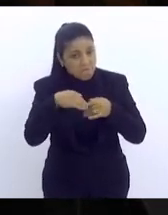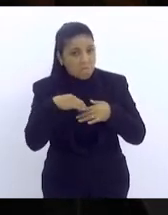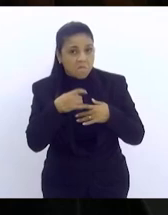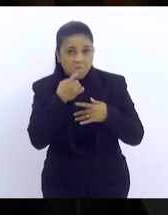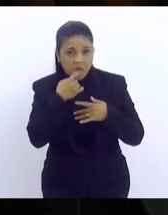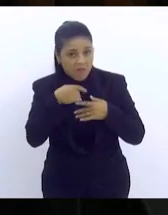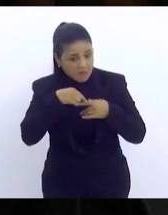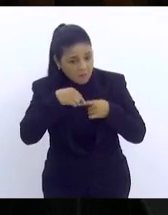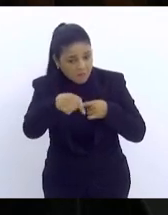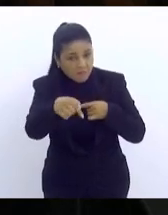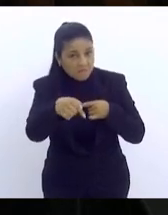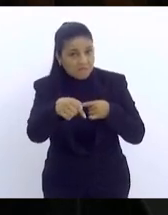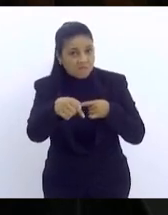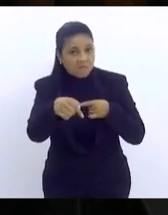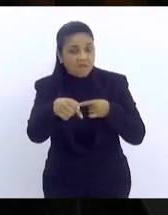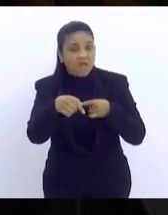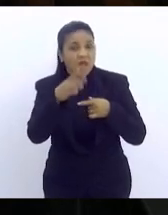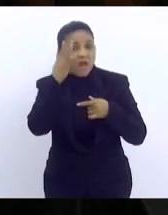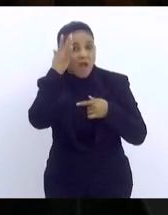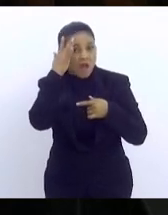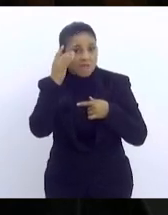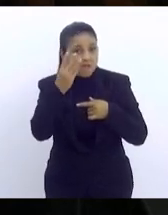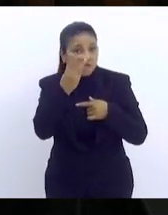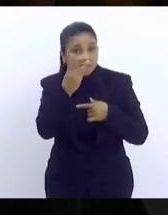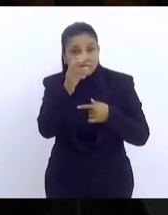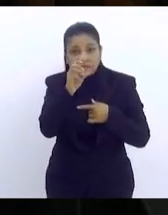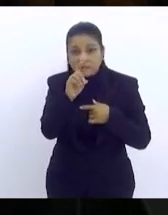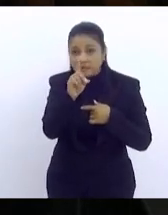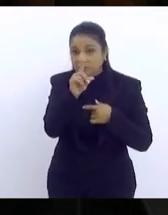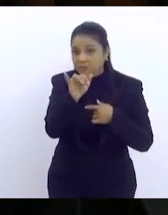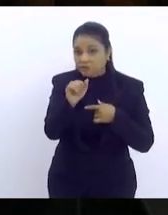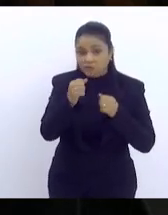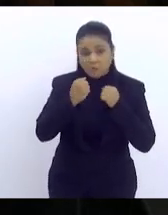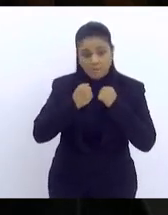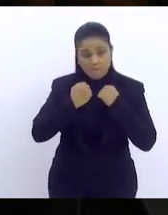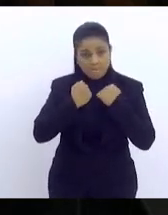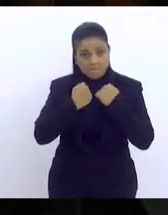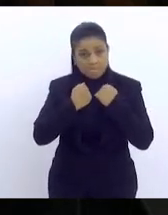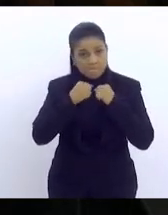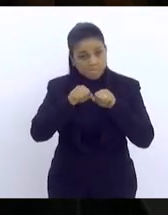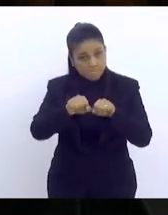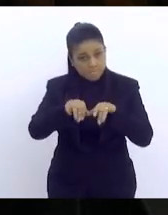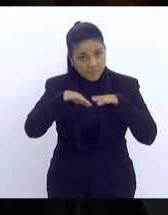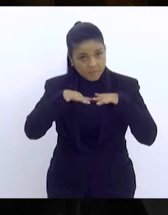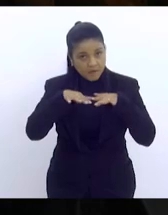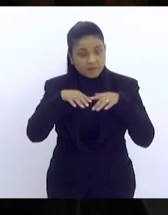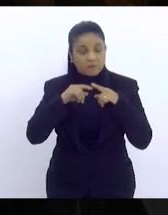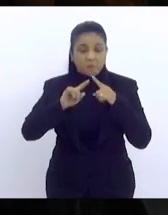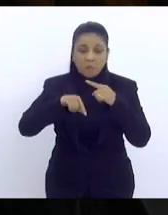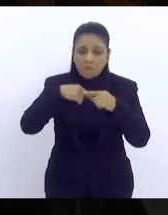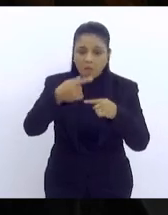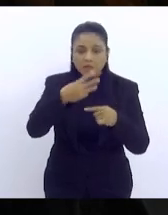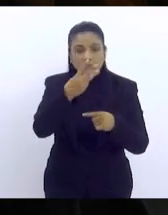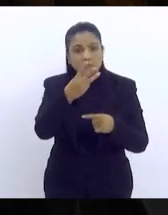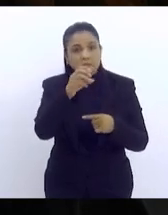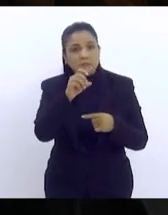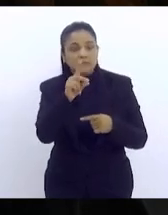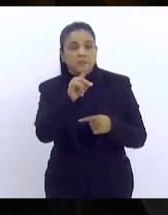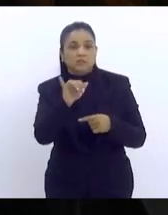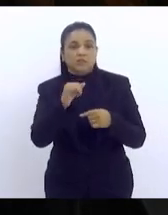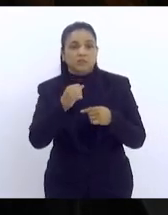Temos a partir da manhã 30 dias de plenário depois outros 30